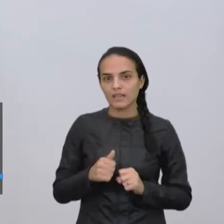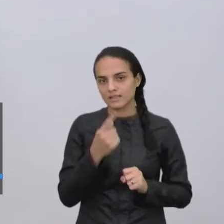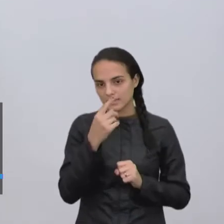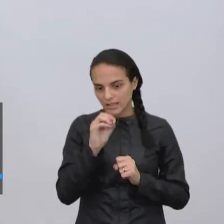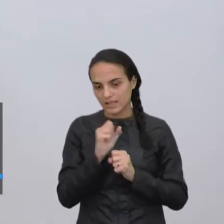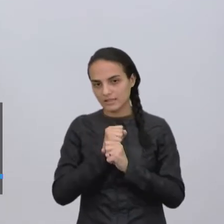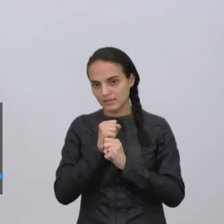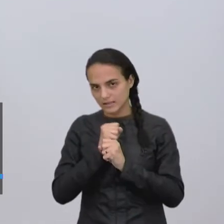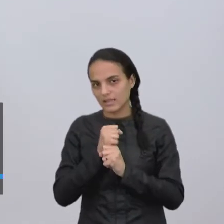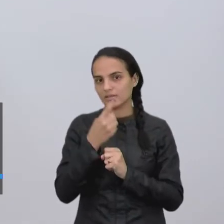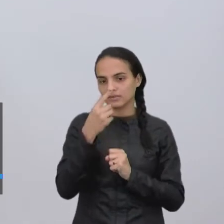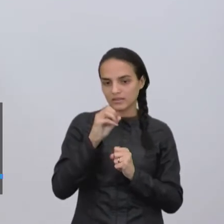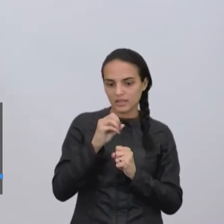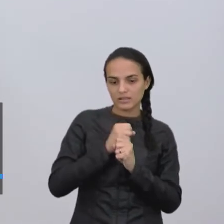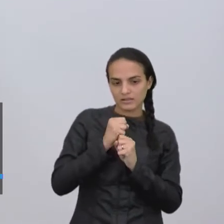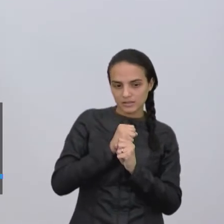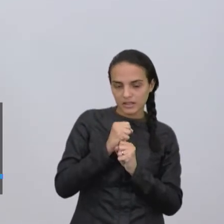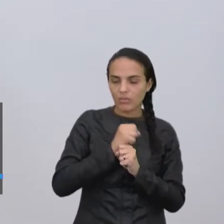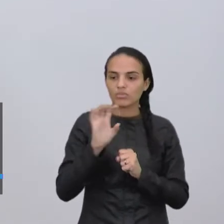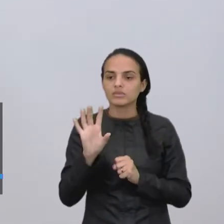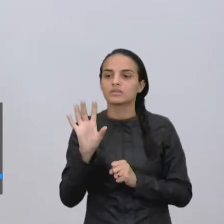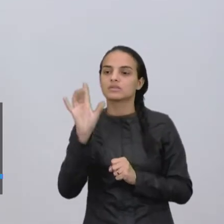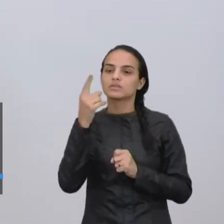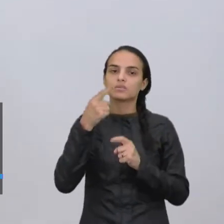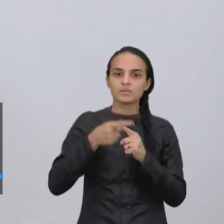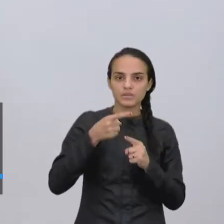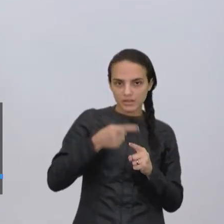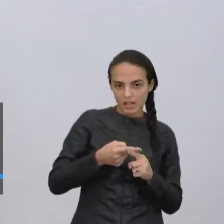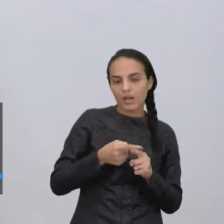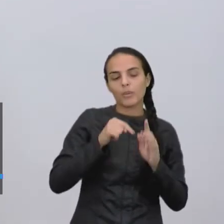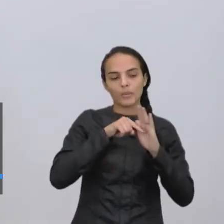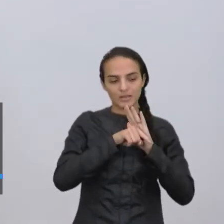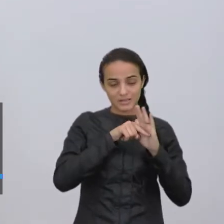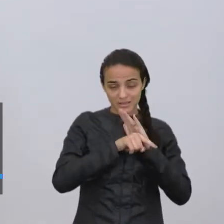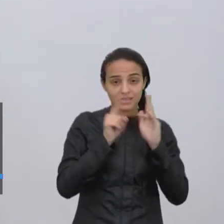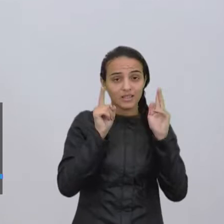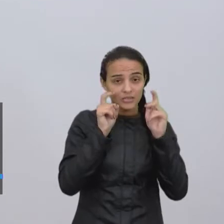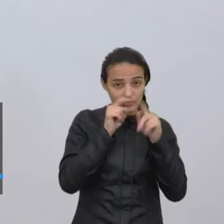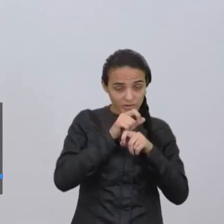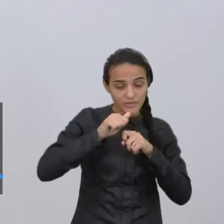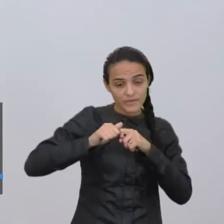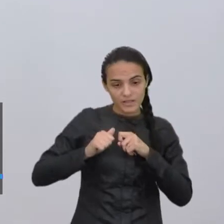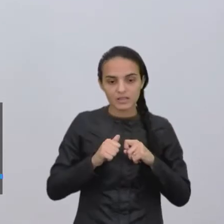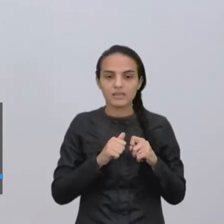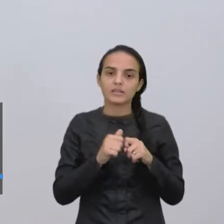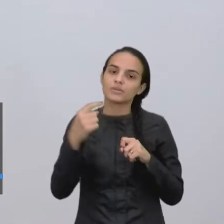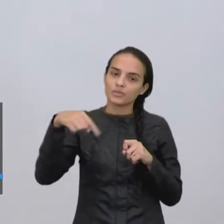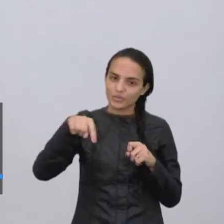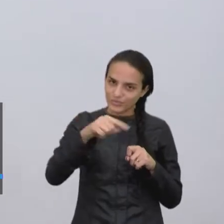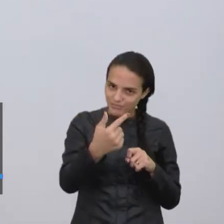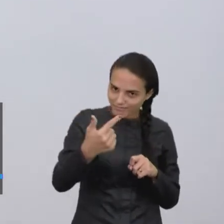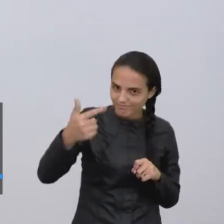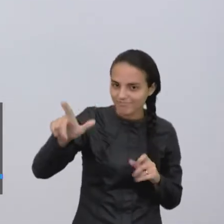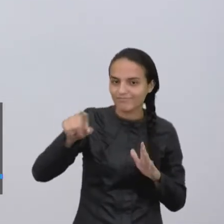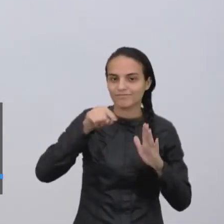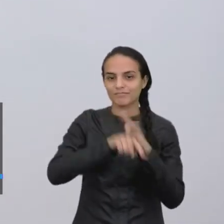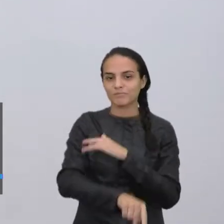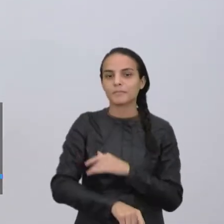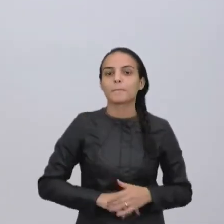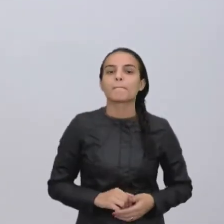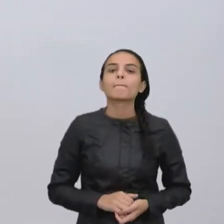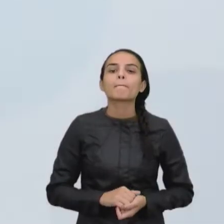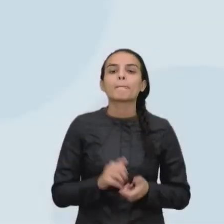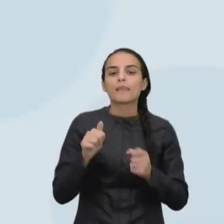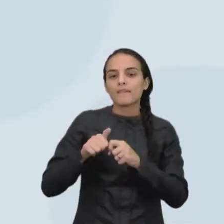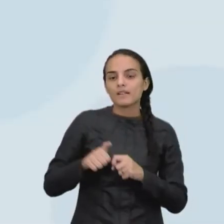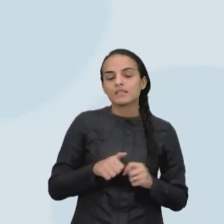anos, pra ter uma noção do que aconteceu em 10 anos. Porque realmente é uma pesquisa que é complicada de fazer. Então a gente vai pro nosso próximo questionamento.